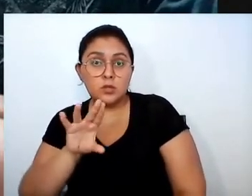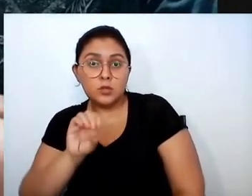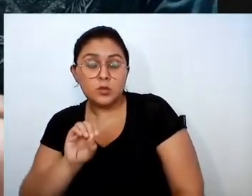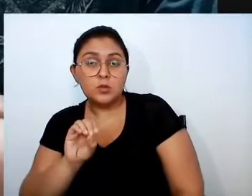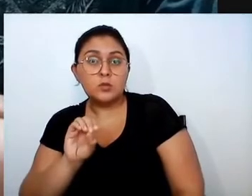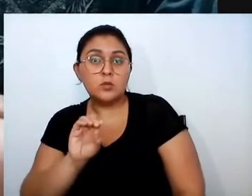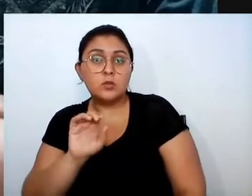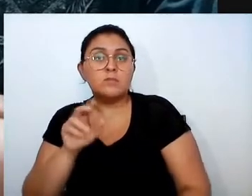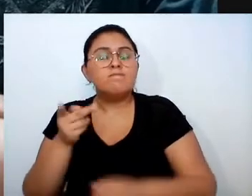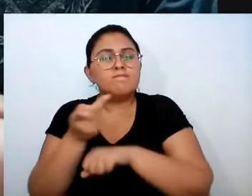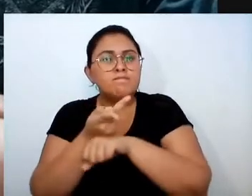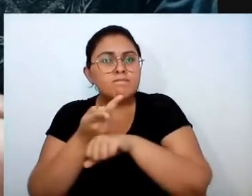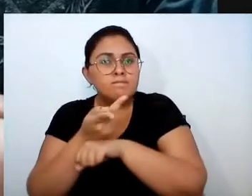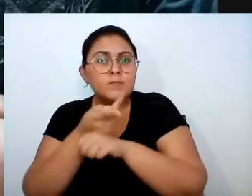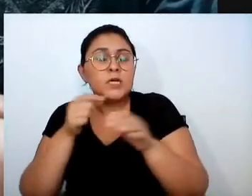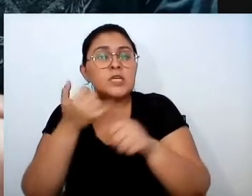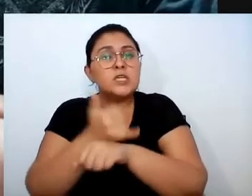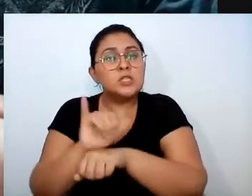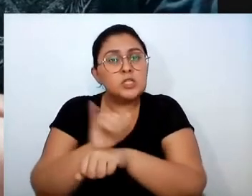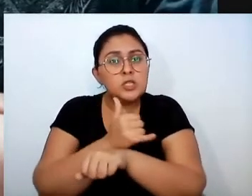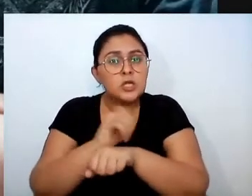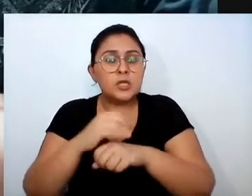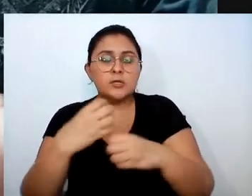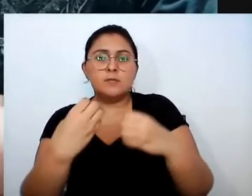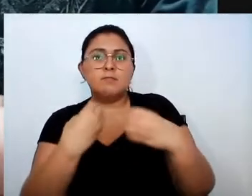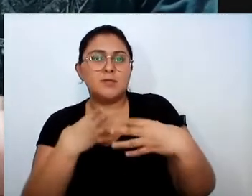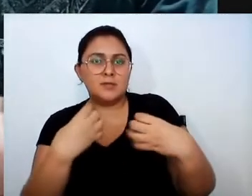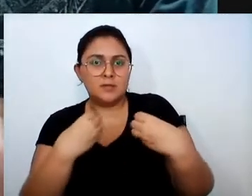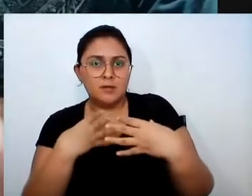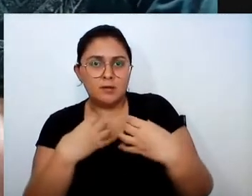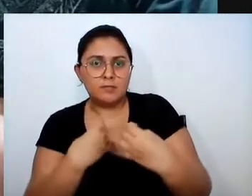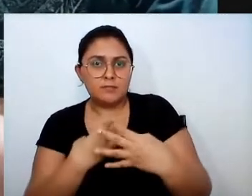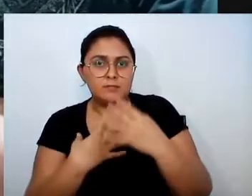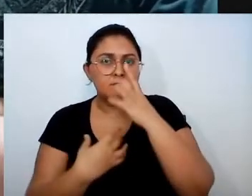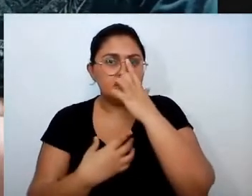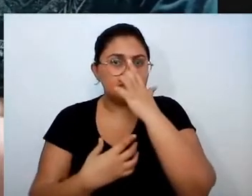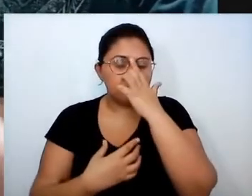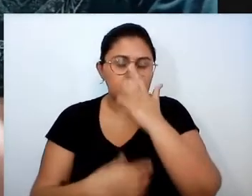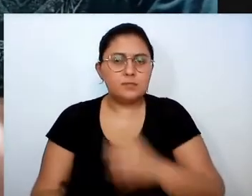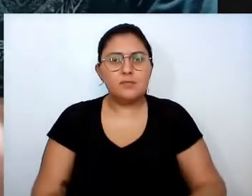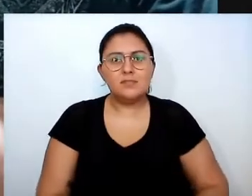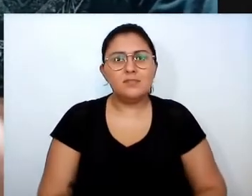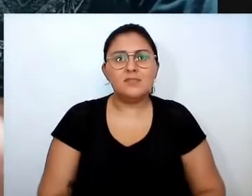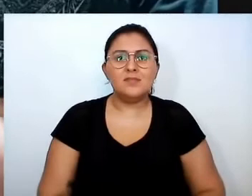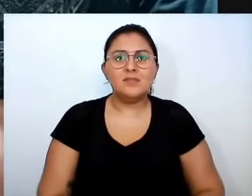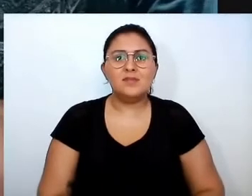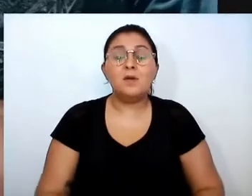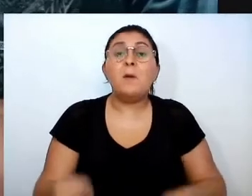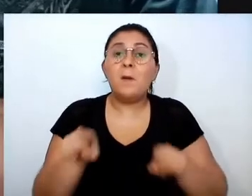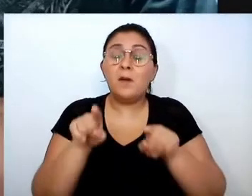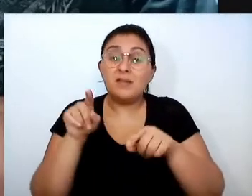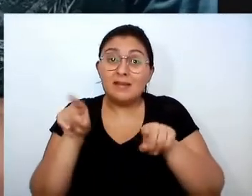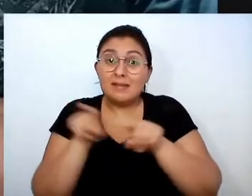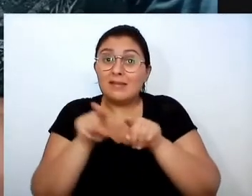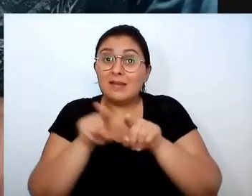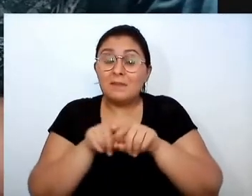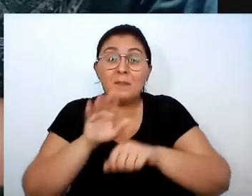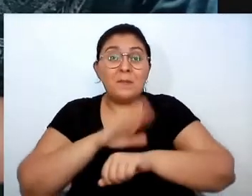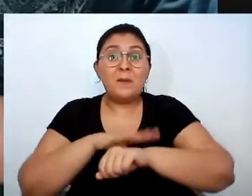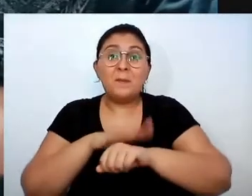procurando formas, né, de me passar o conhecimento, né, e a gente está num desafio, né, estamos tendo aula